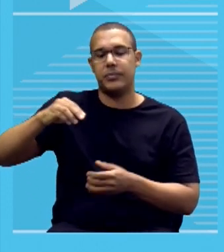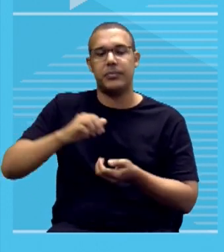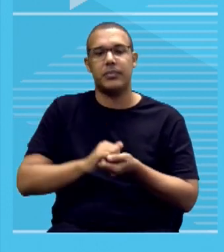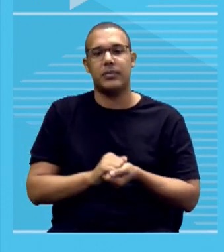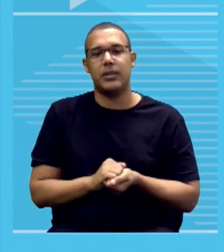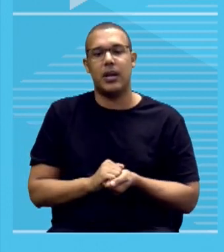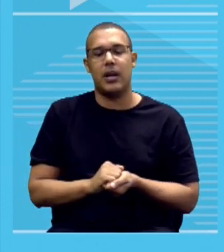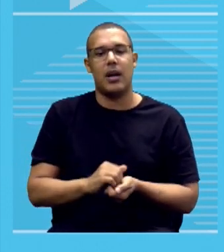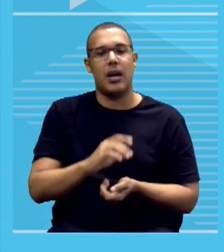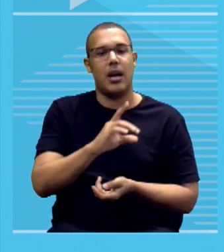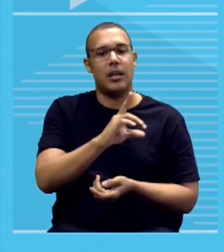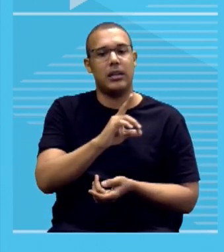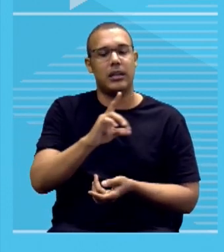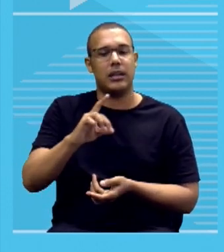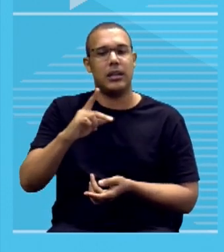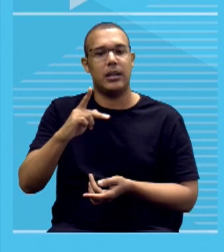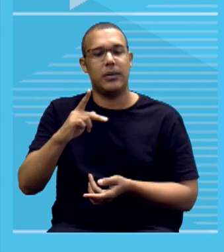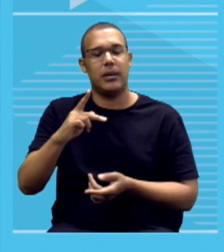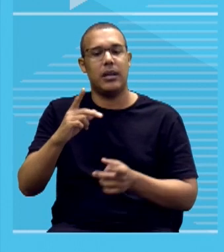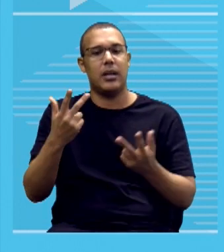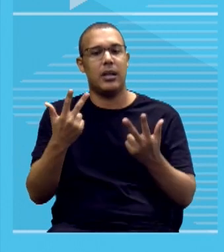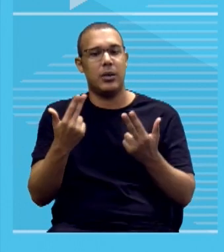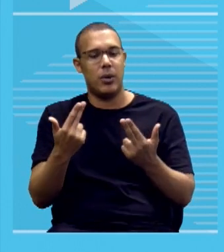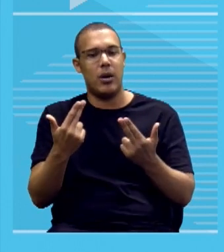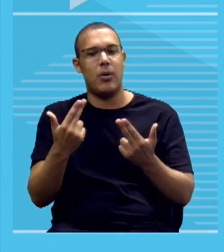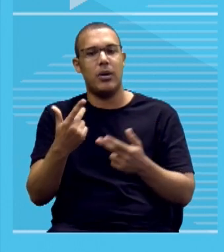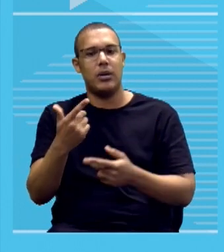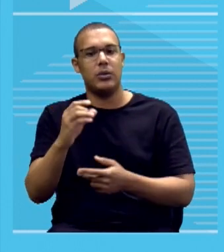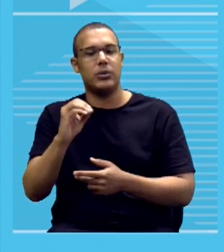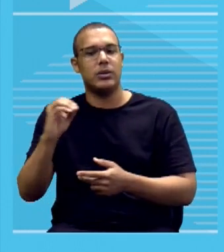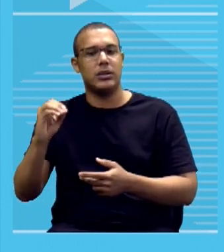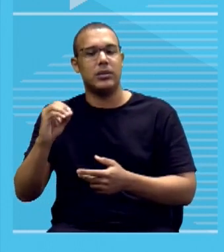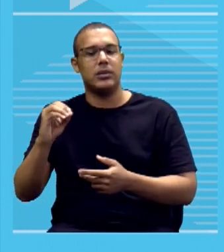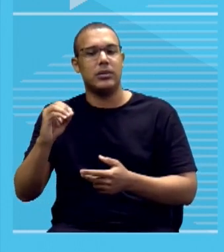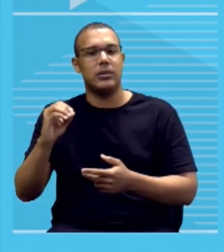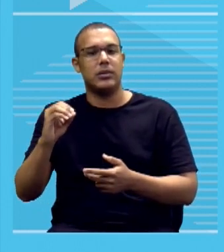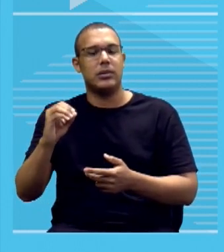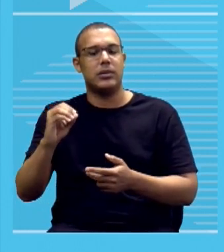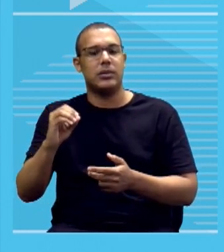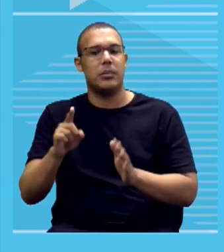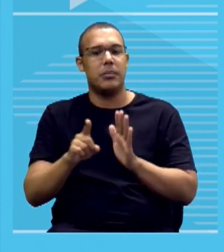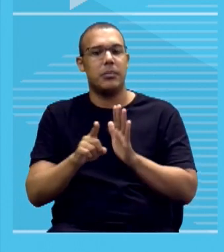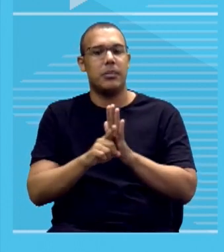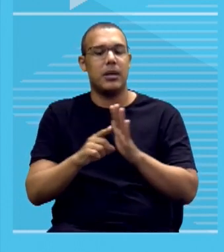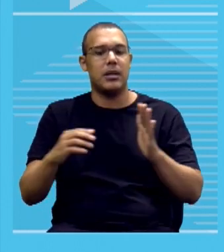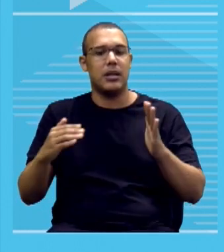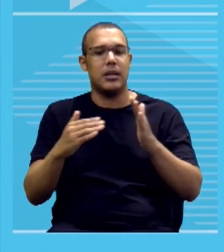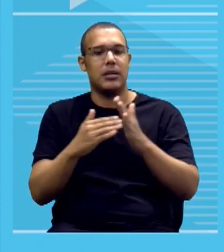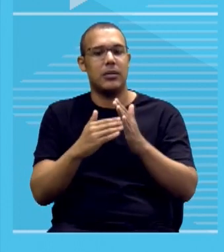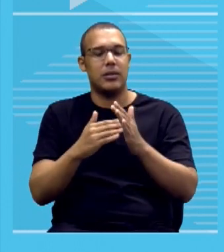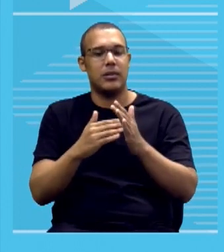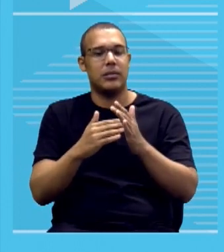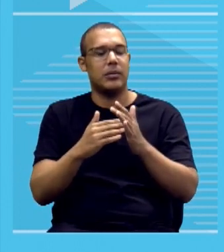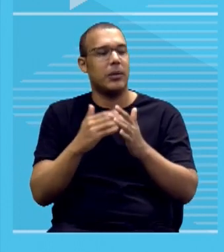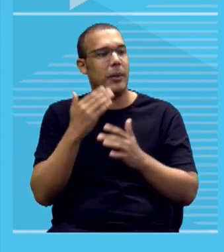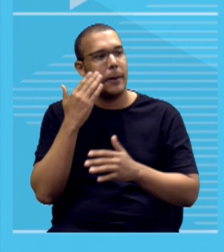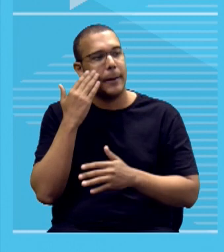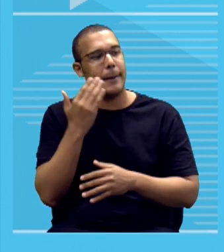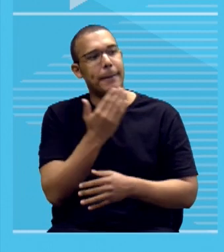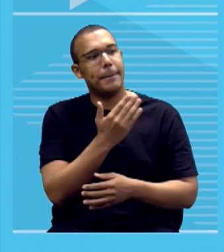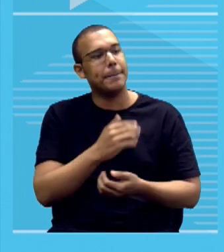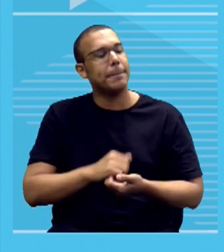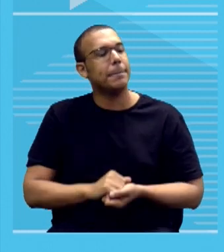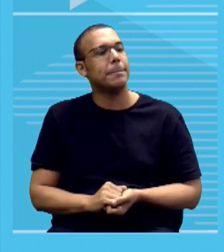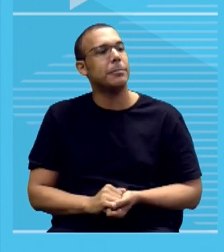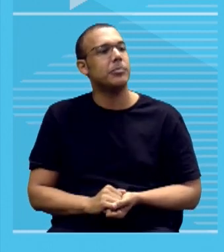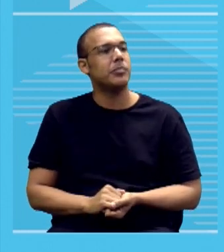DDP é igual a 200 menos a resistência interna vale 2, vezes o valor